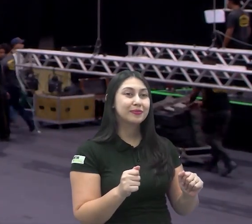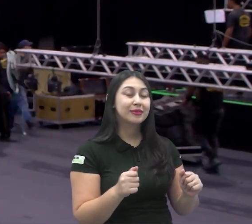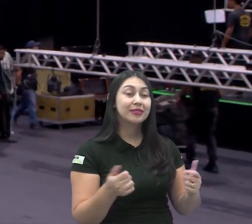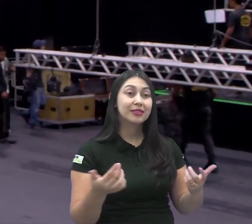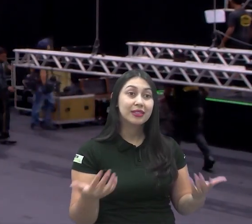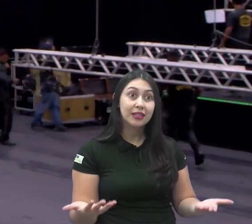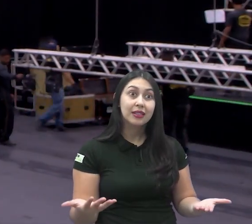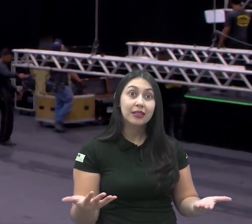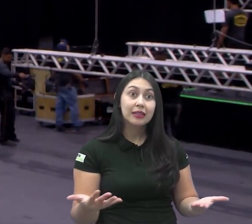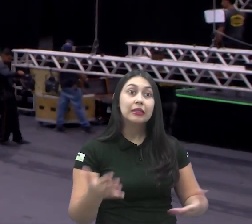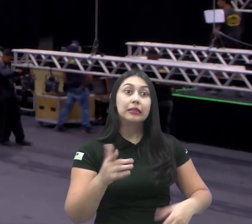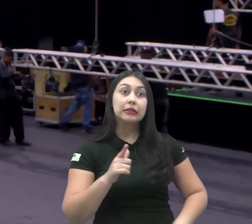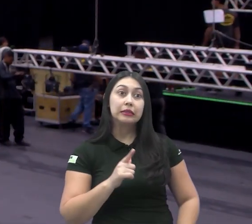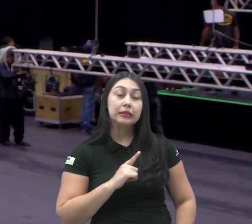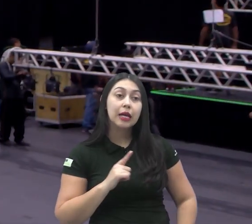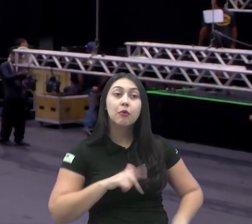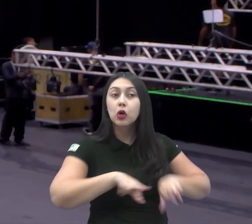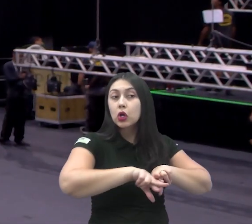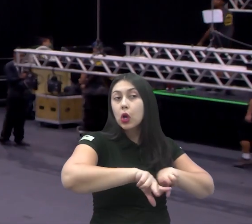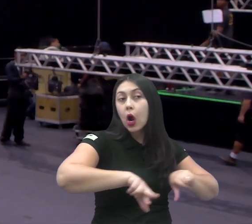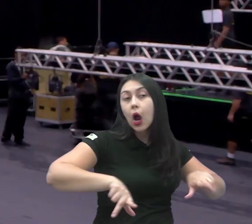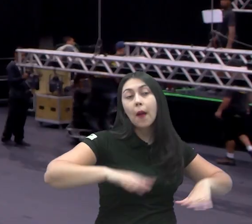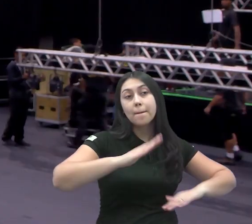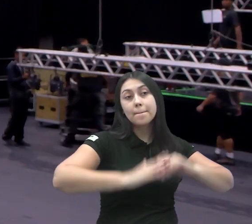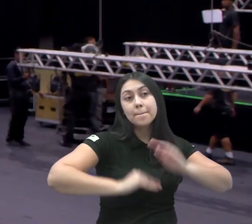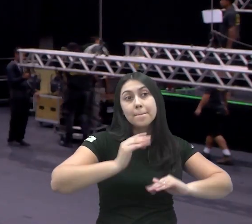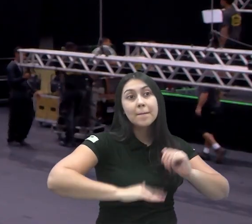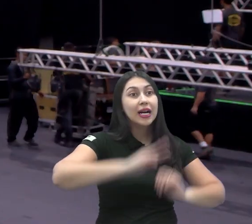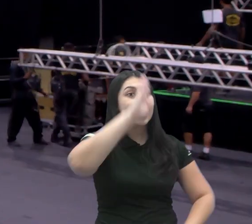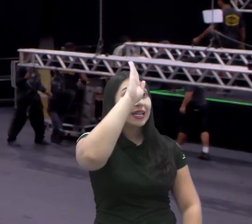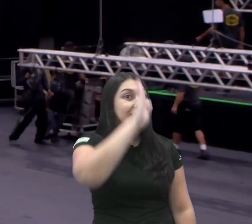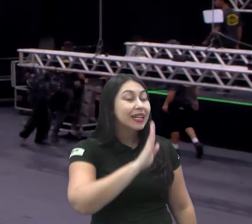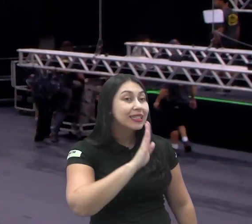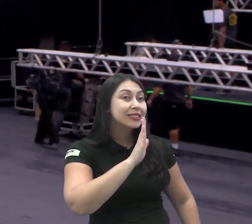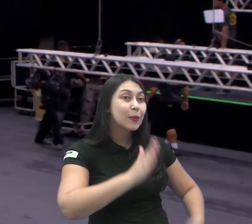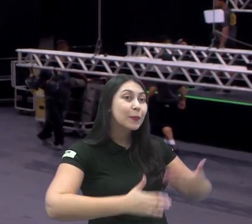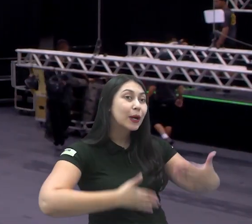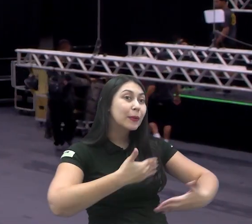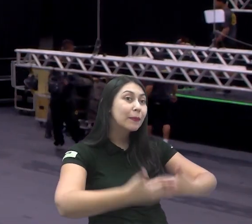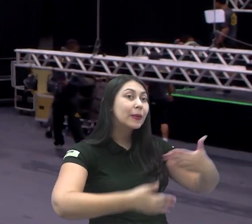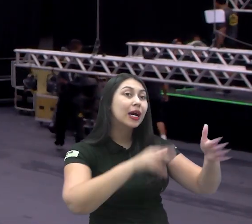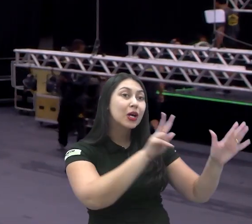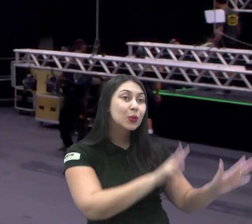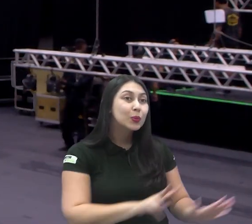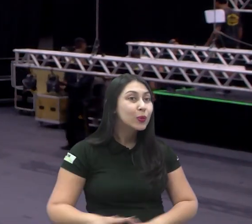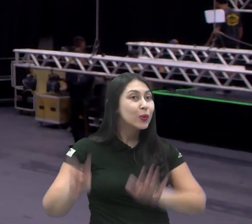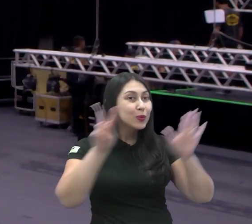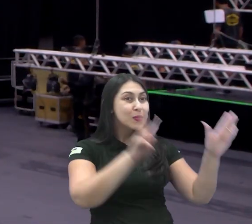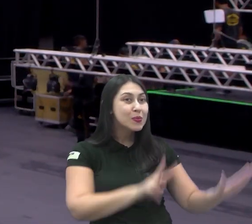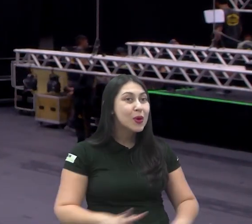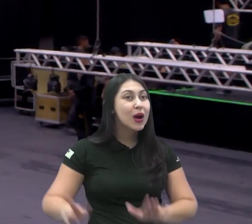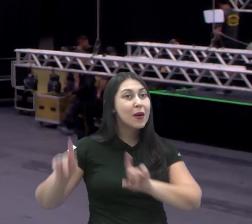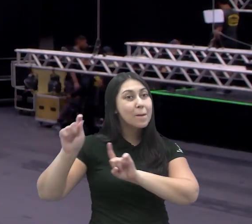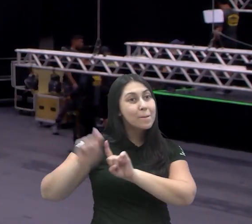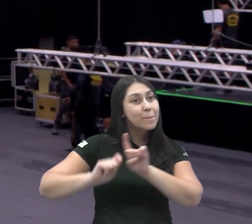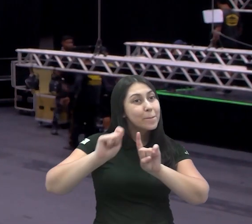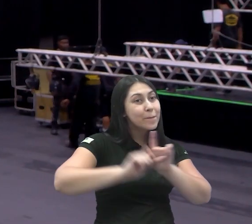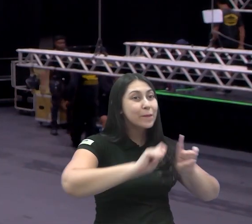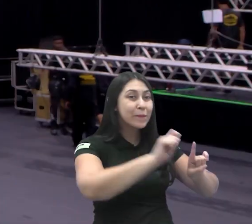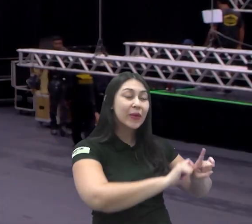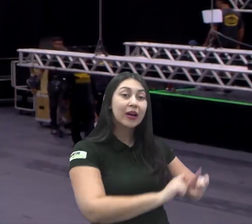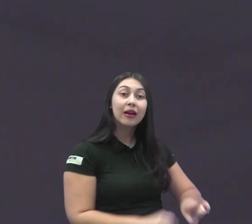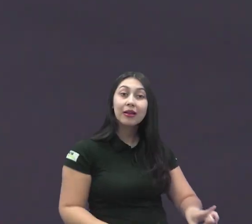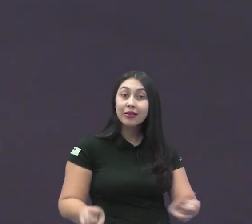pessoas. E temos diversas atividades gratuitas, né, ao longo da semana, ao longo